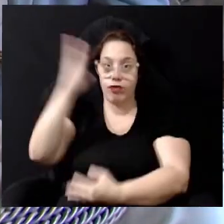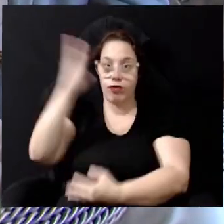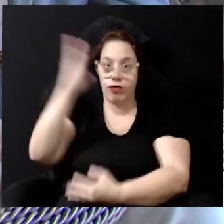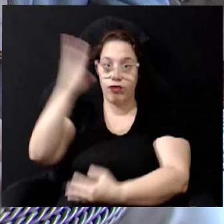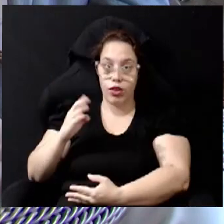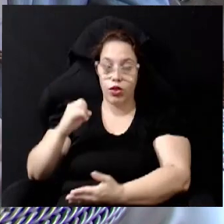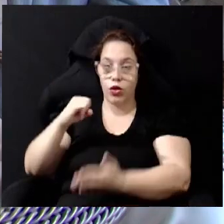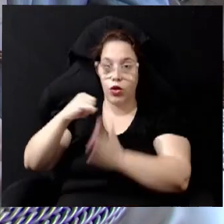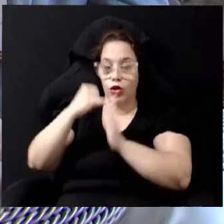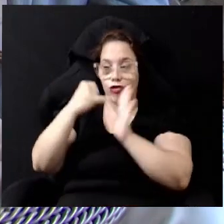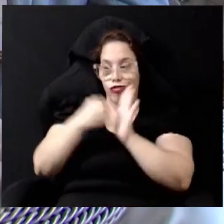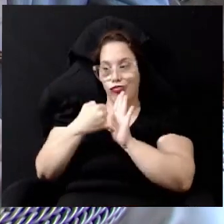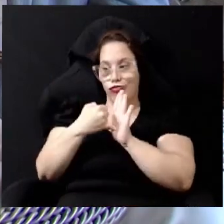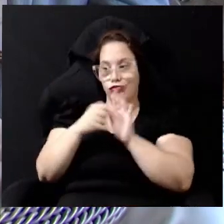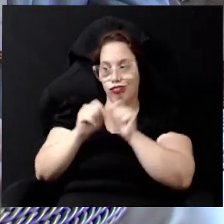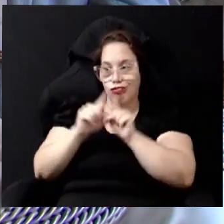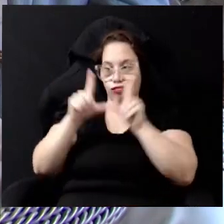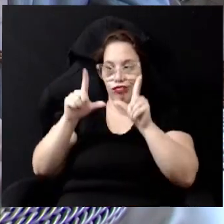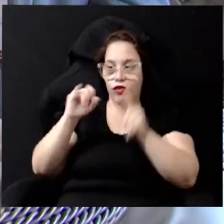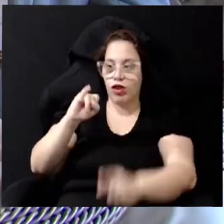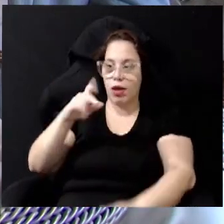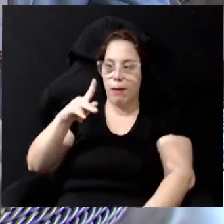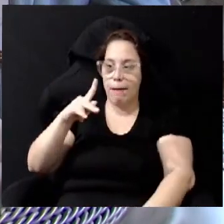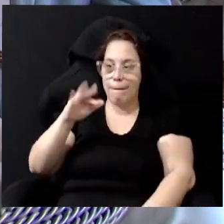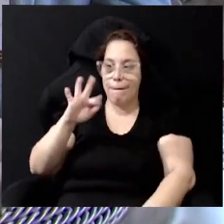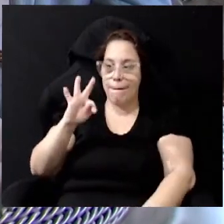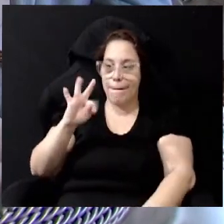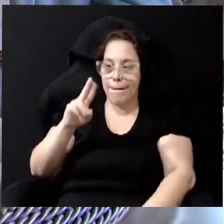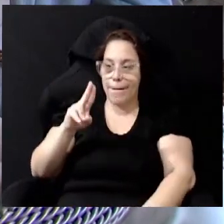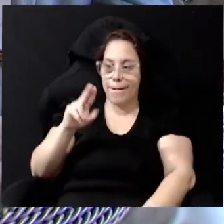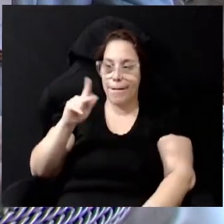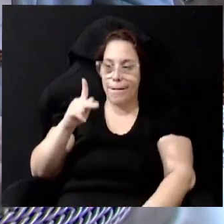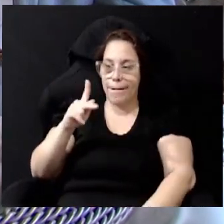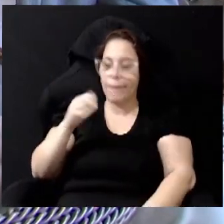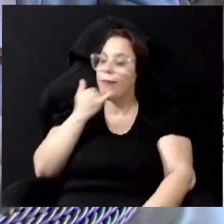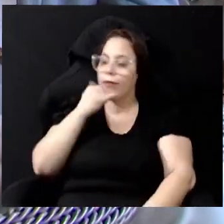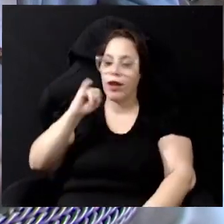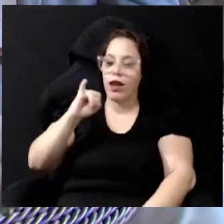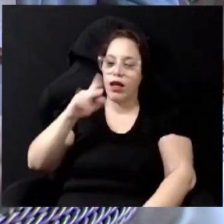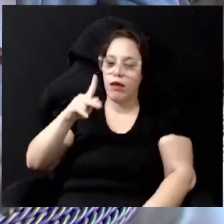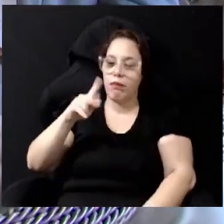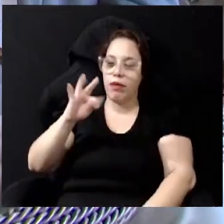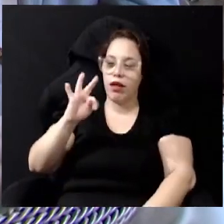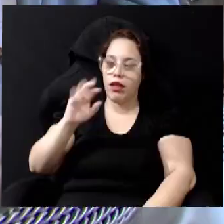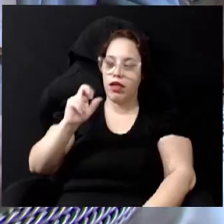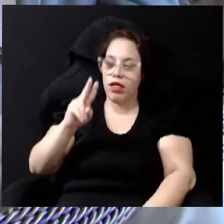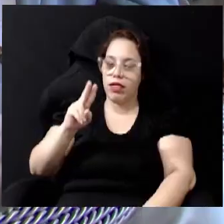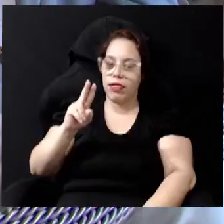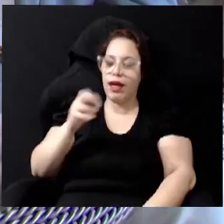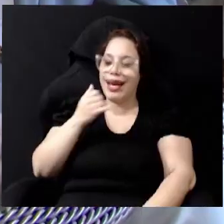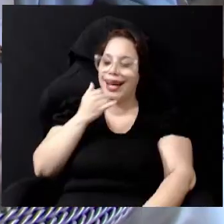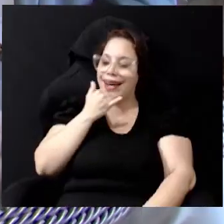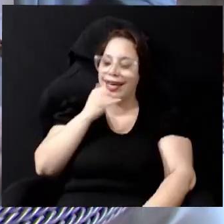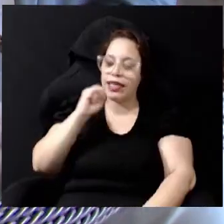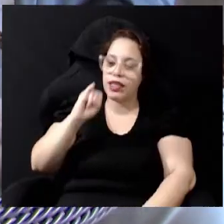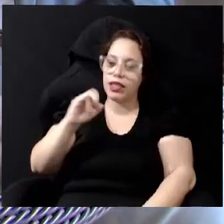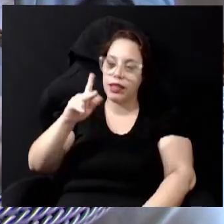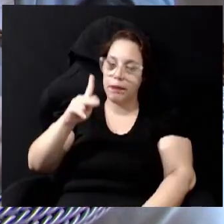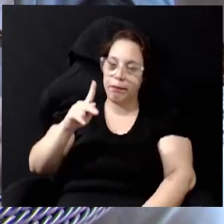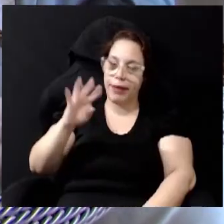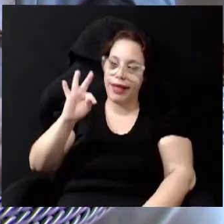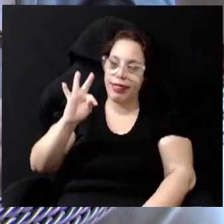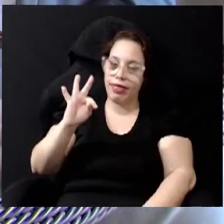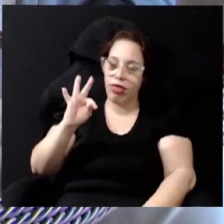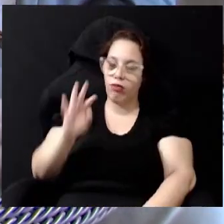destaques para o IPTU, para o IPVA, mensalidade, rematrícula de escola, universidade e o material